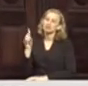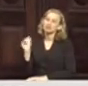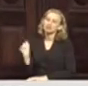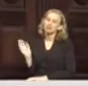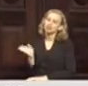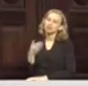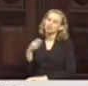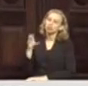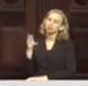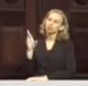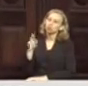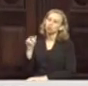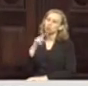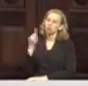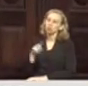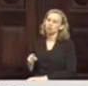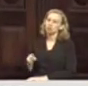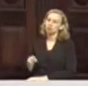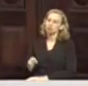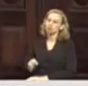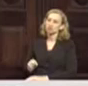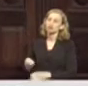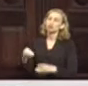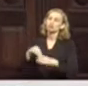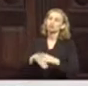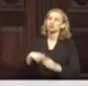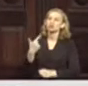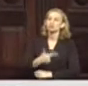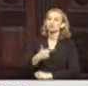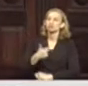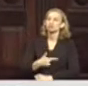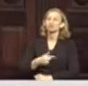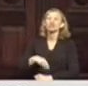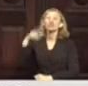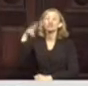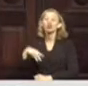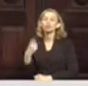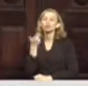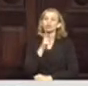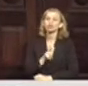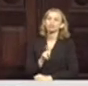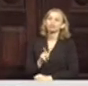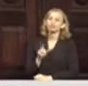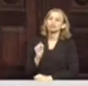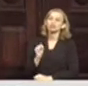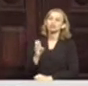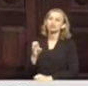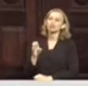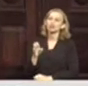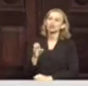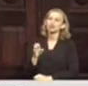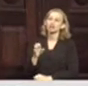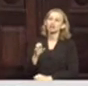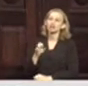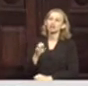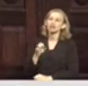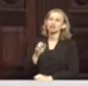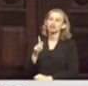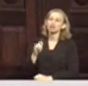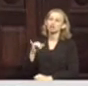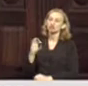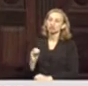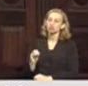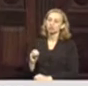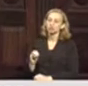veio o segundo turno. Quem venceu? Sérgio Cabral. Em 5 minutos,